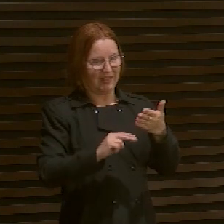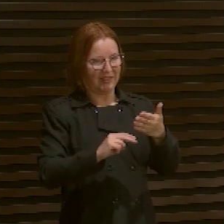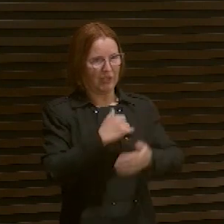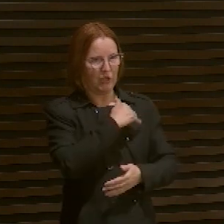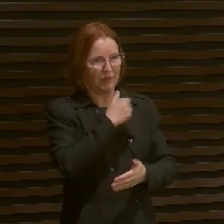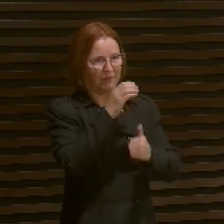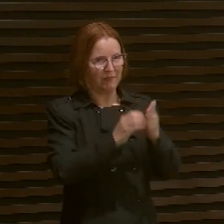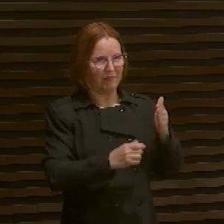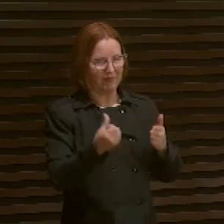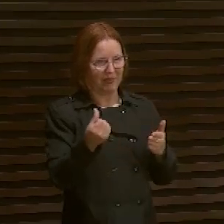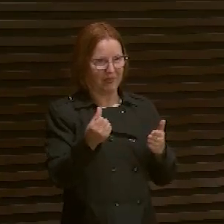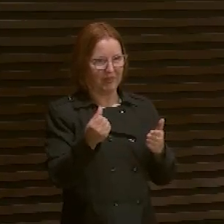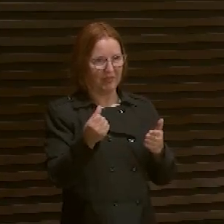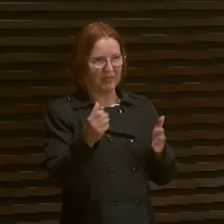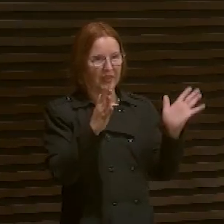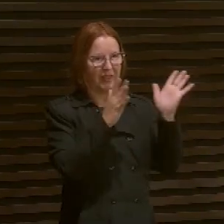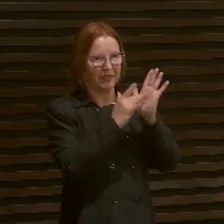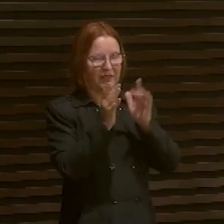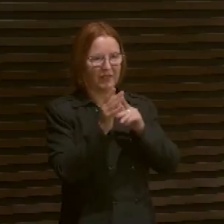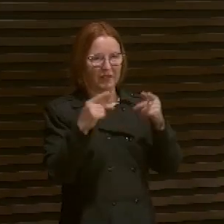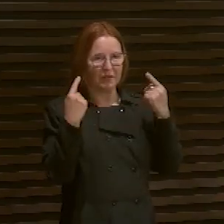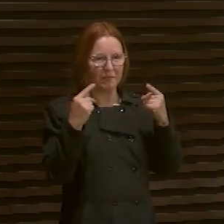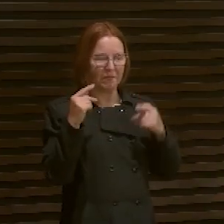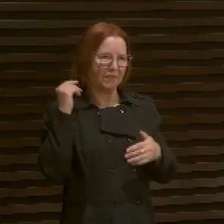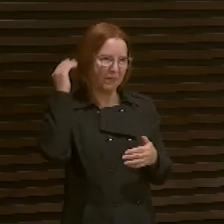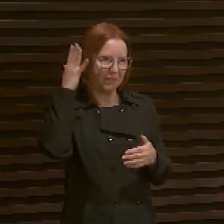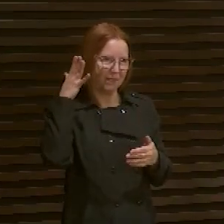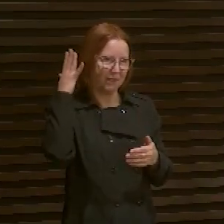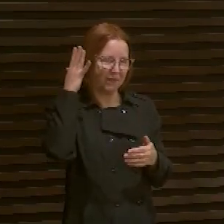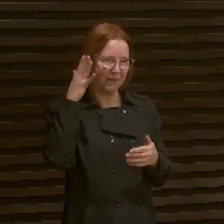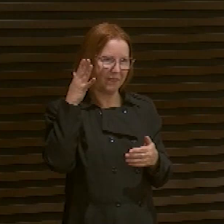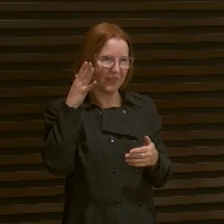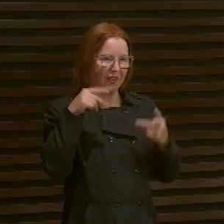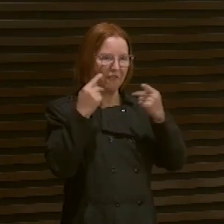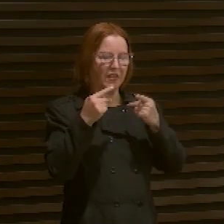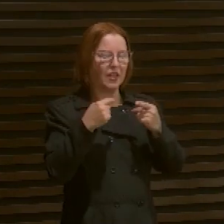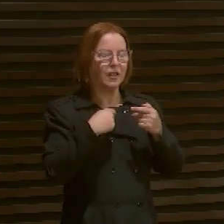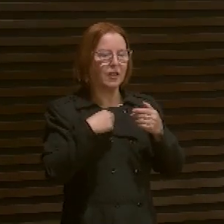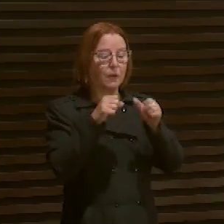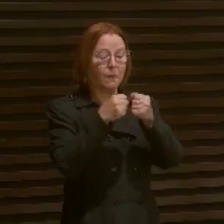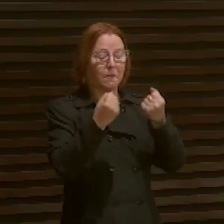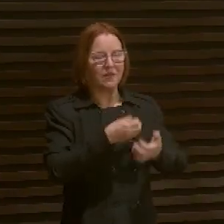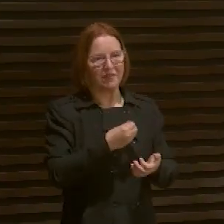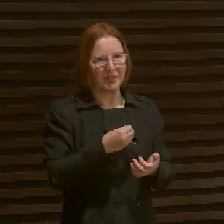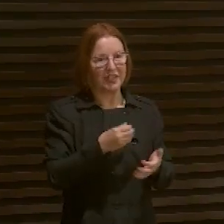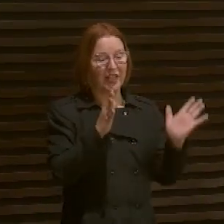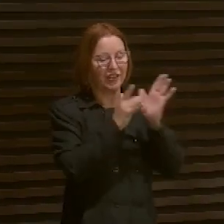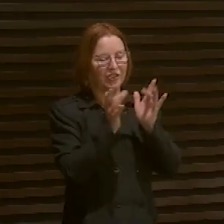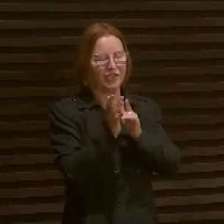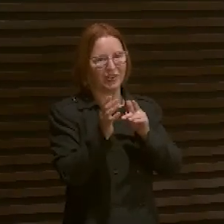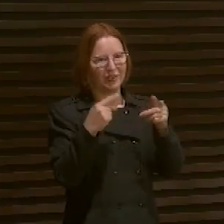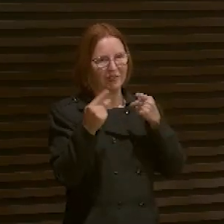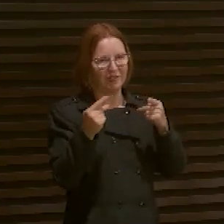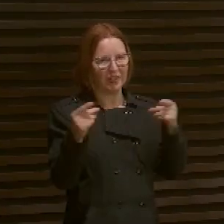6. Jesus prega o sermão chamado o Sermão do Pão da Vida. E Jesus diz resumidamente o seguinte, vou resumir em